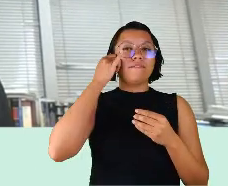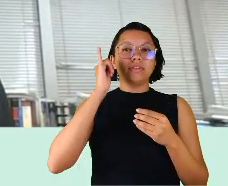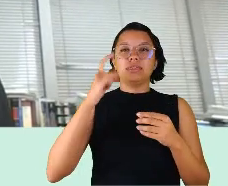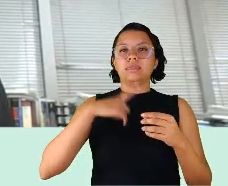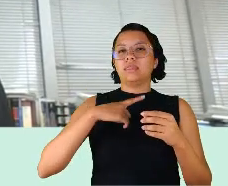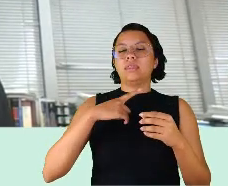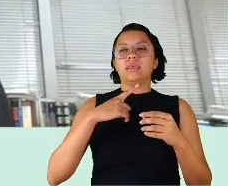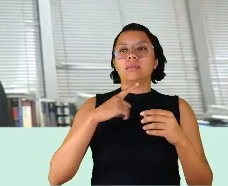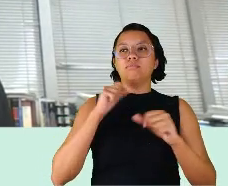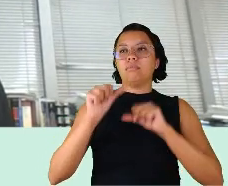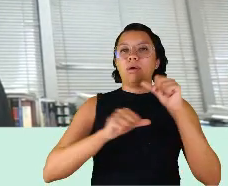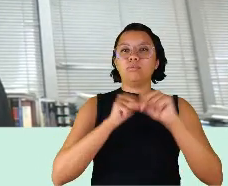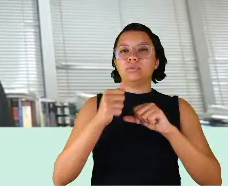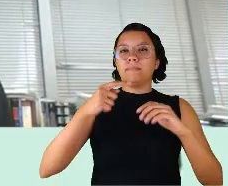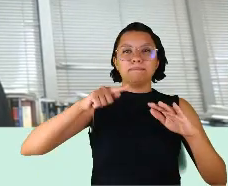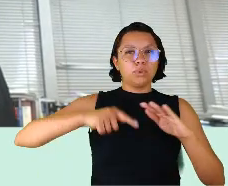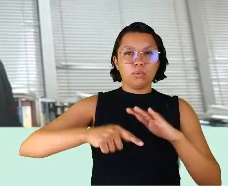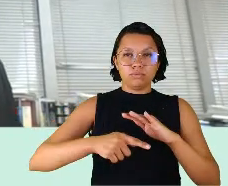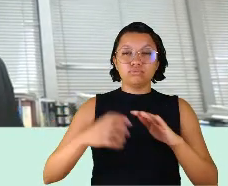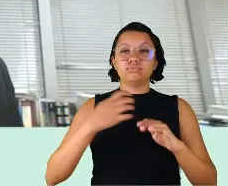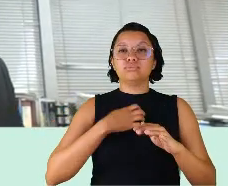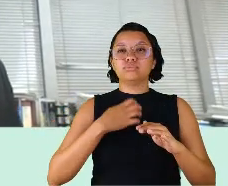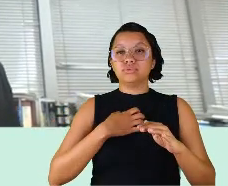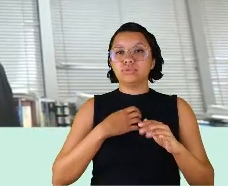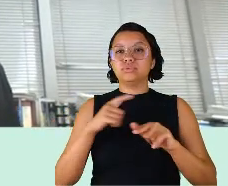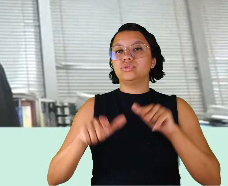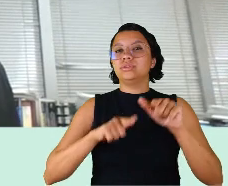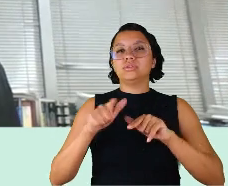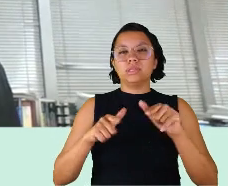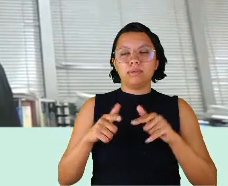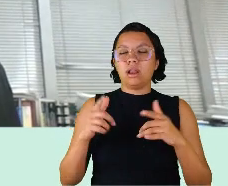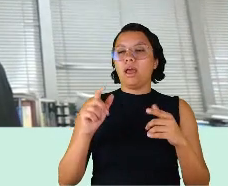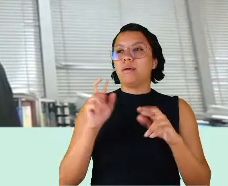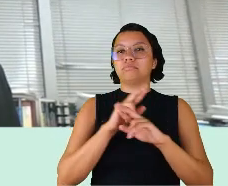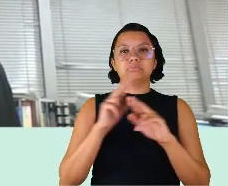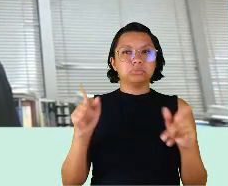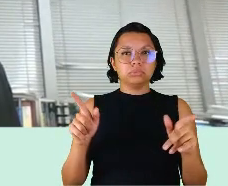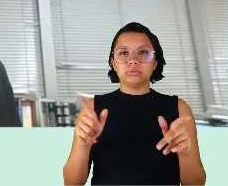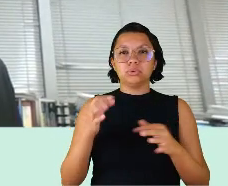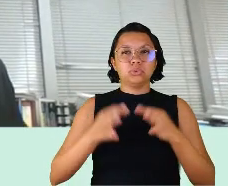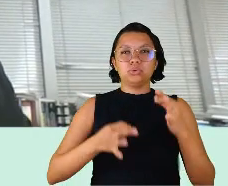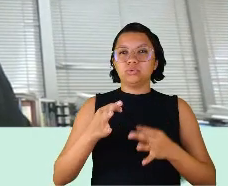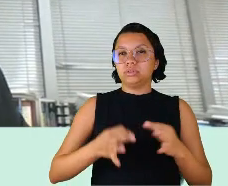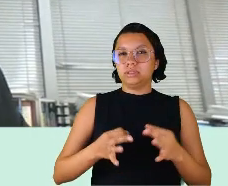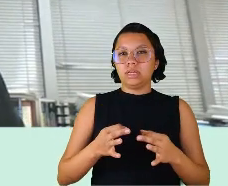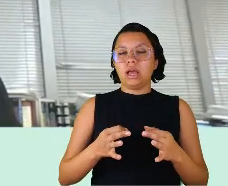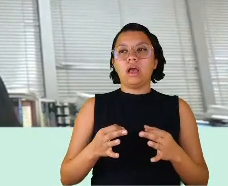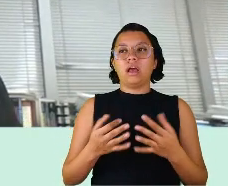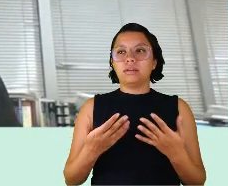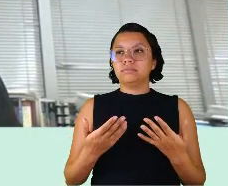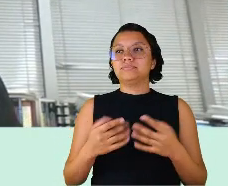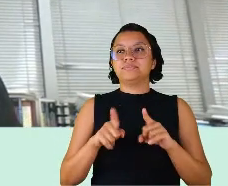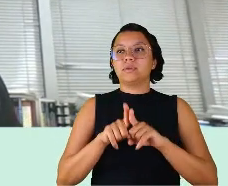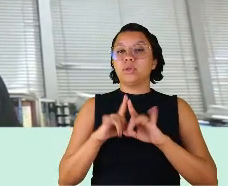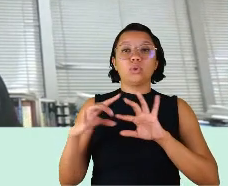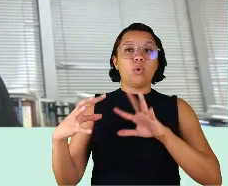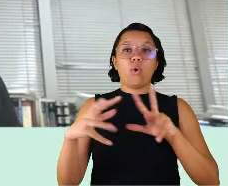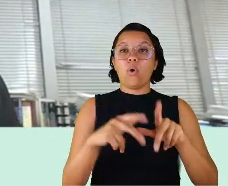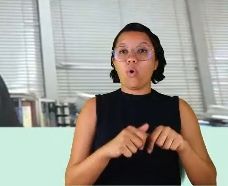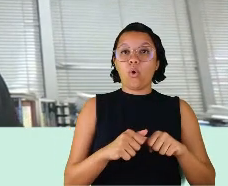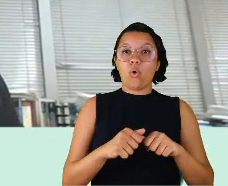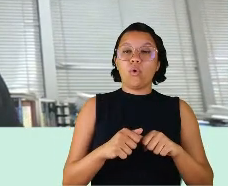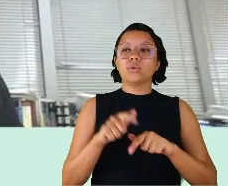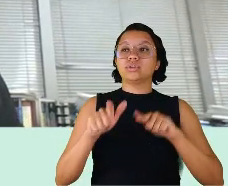aí na forma de prestação de serviço em todas as atividades, não é só no judiciário. Acho que todas as atividades na área